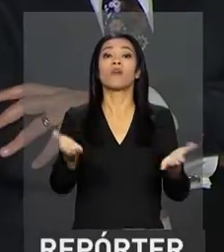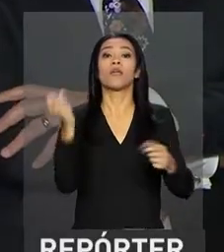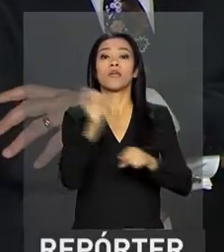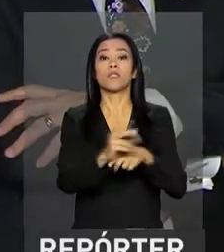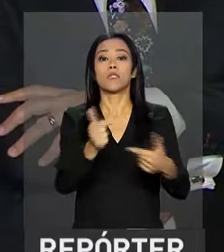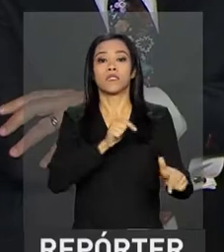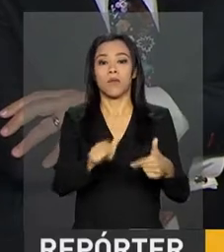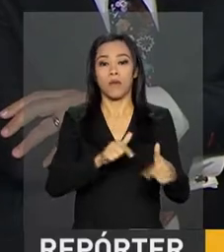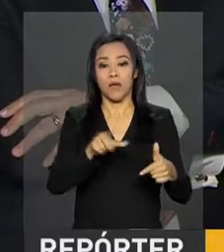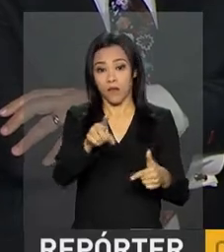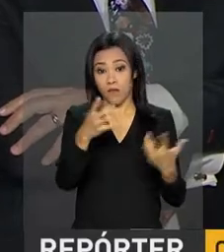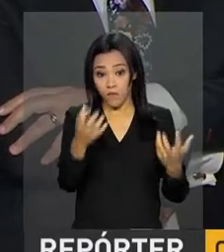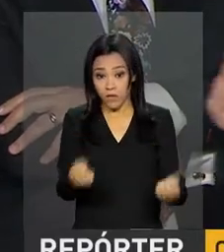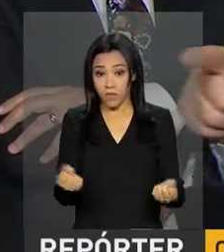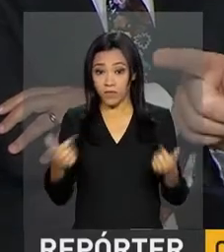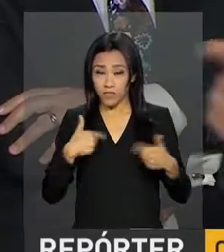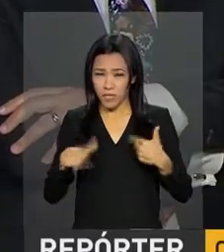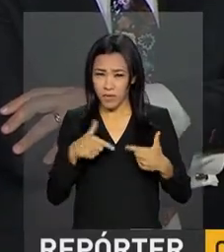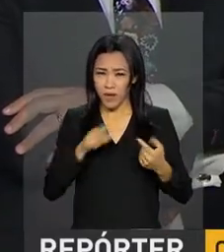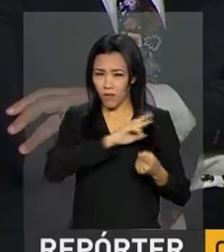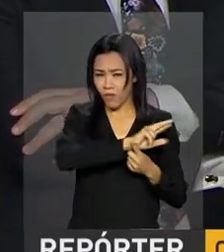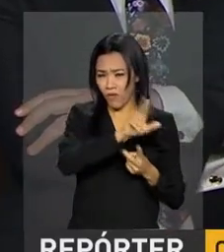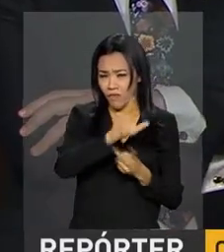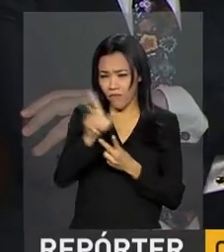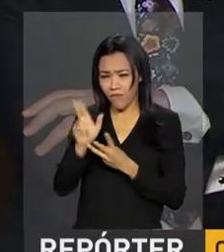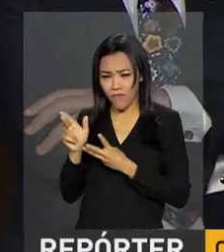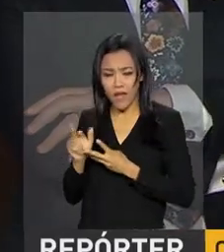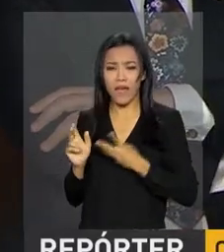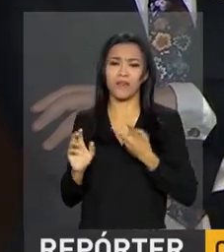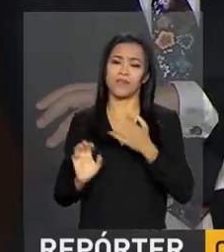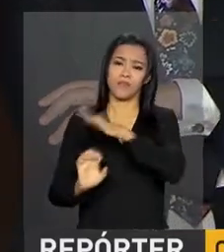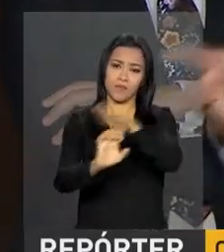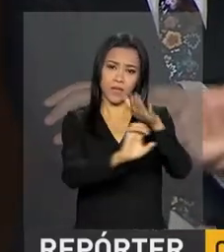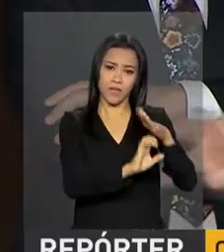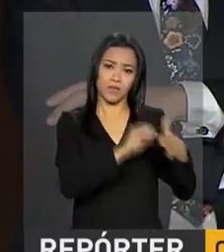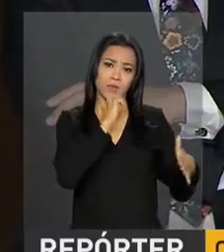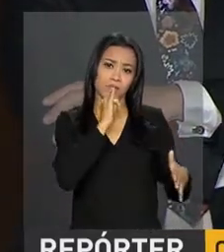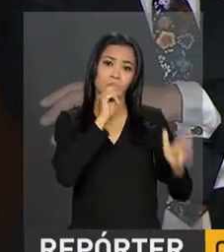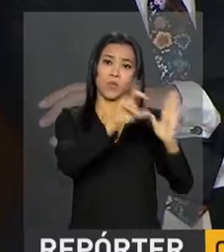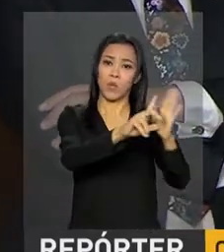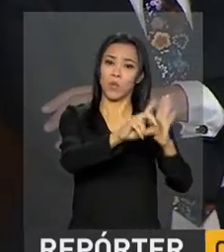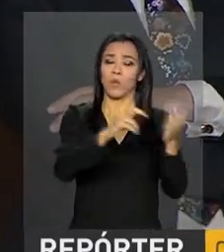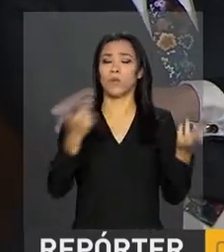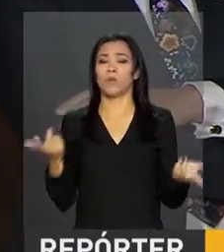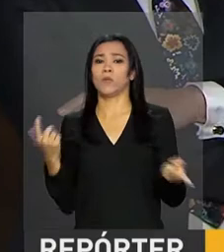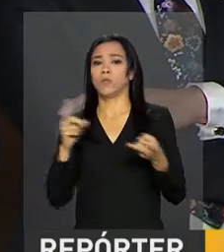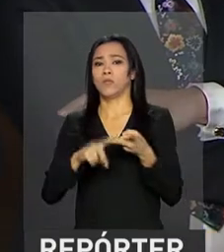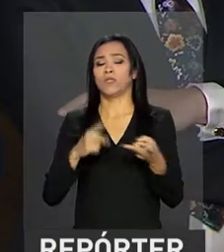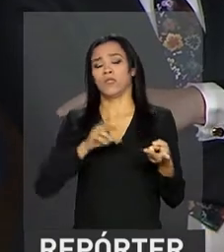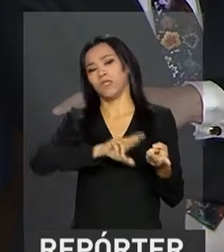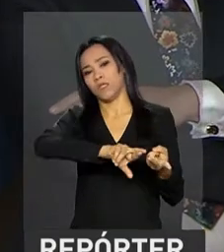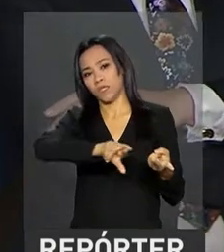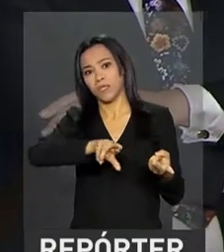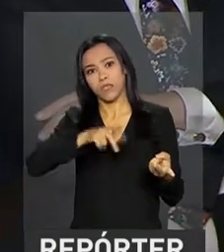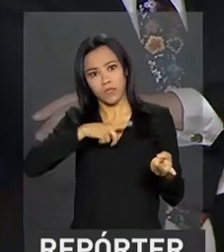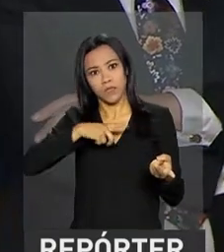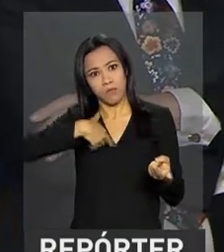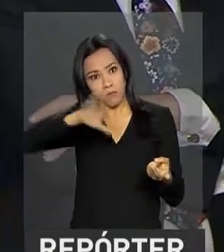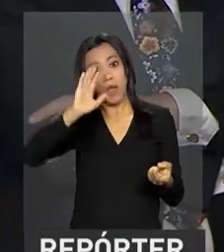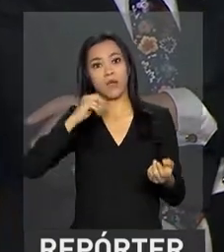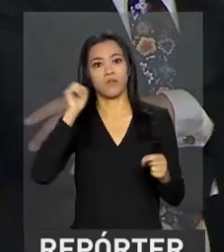com todas as empresas principalmente as do ramo do comércio e serviços que têm uma oferta maior de empregos possam dele é